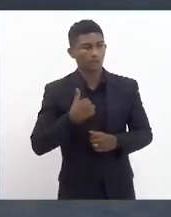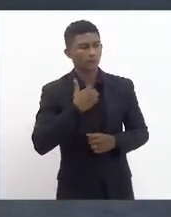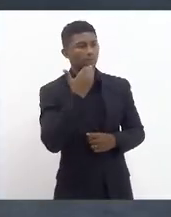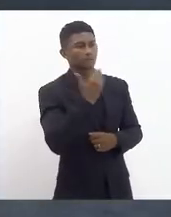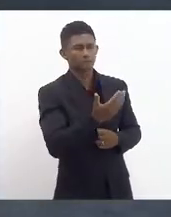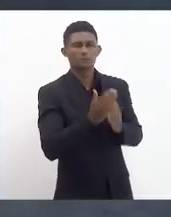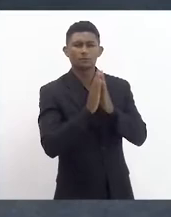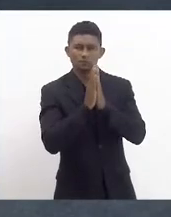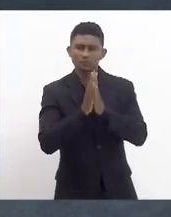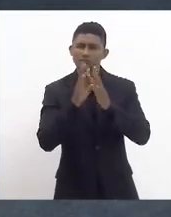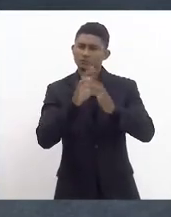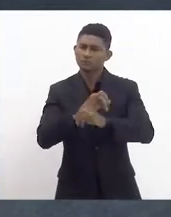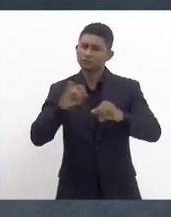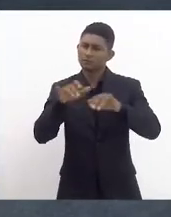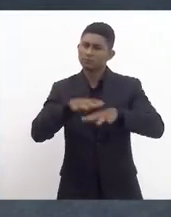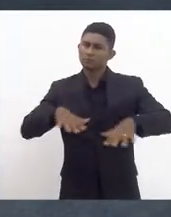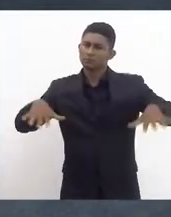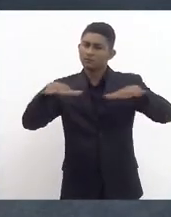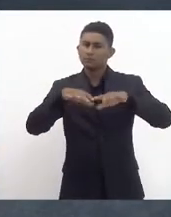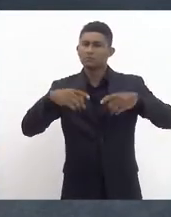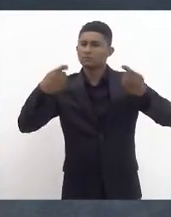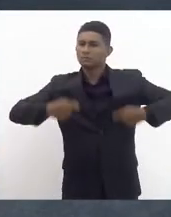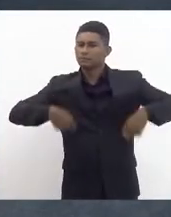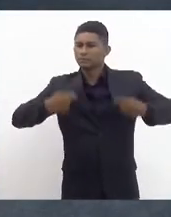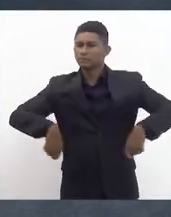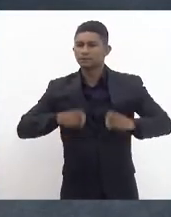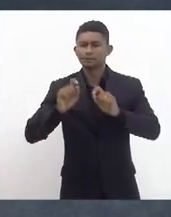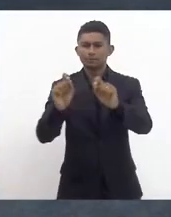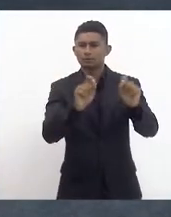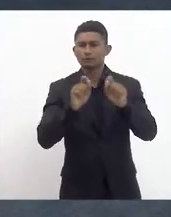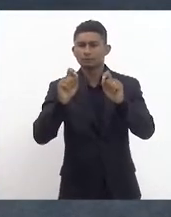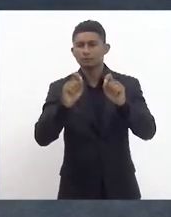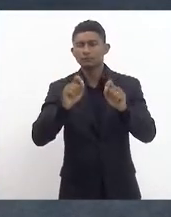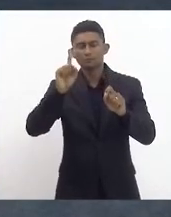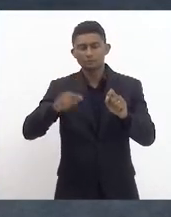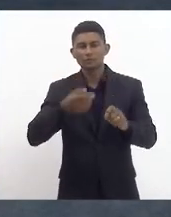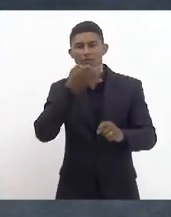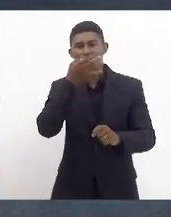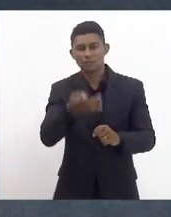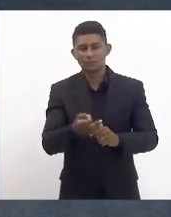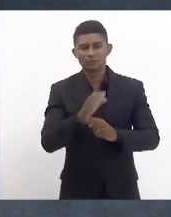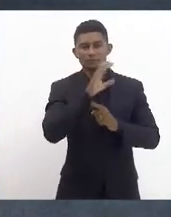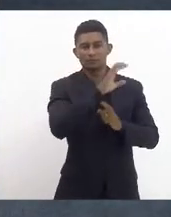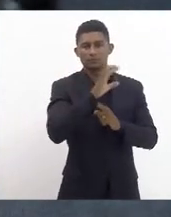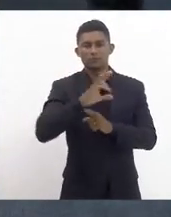chamar os trabalhos à ordem, a necessidade de uma republicação do parecer da CCJ